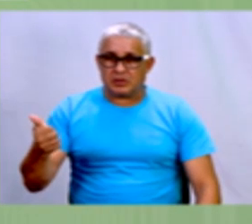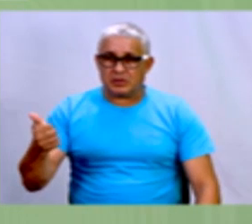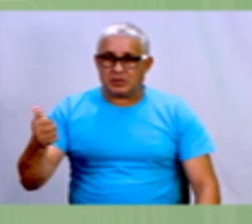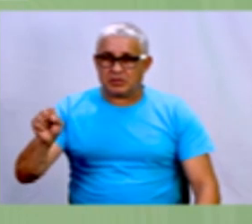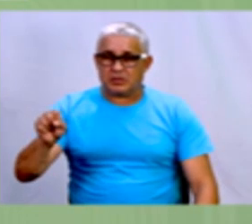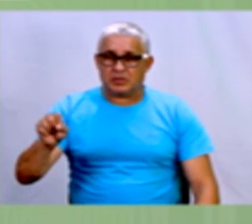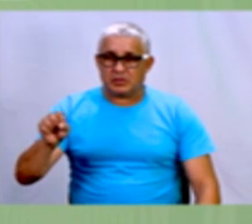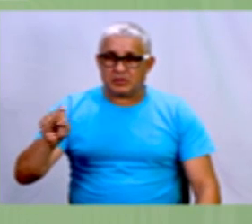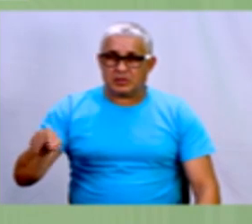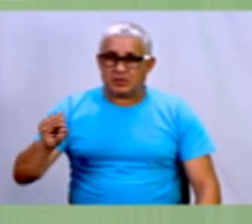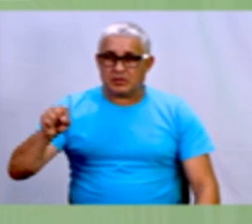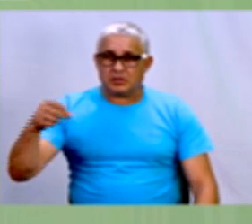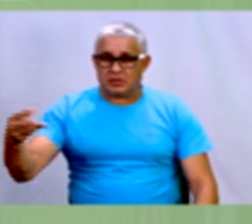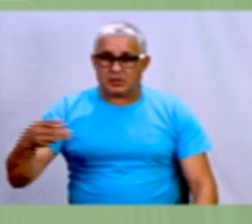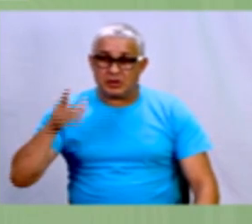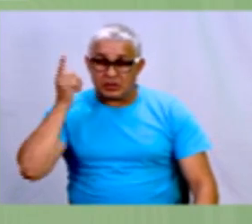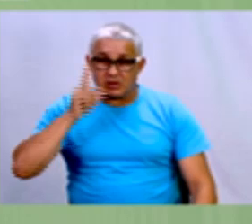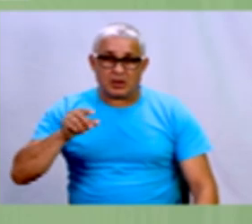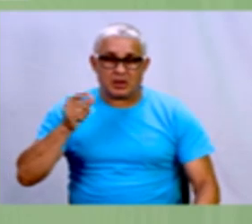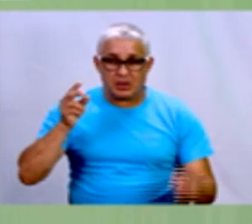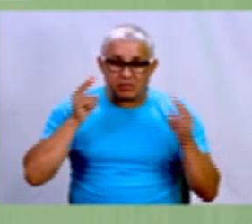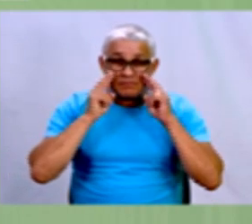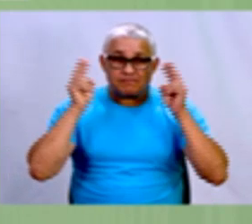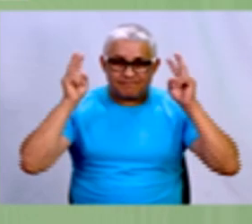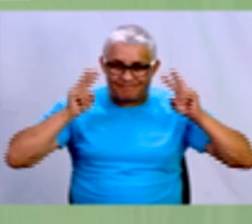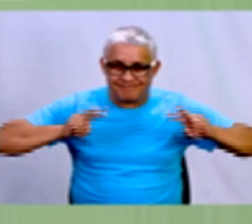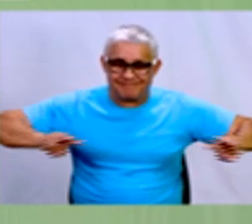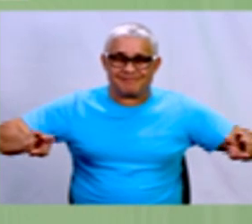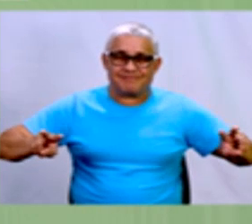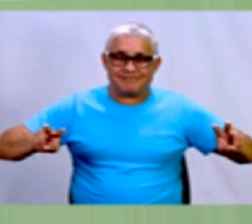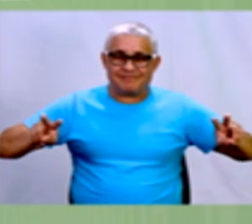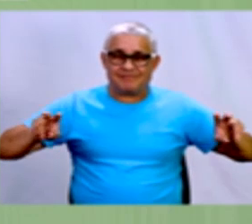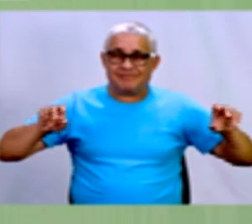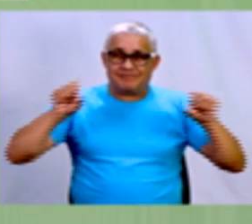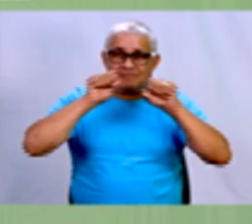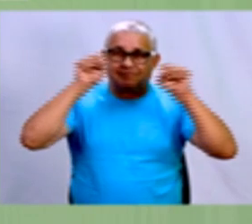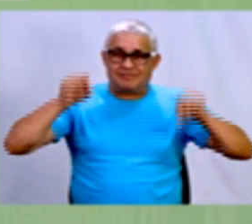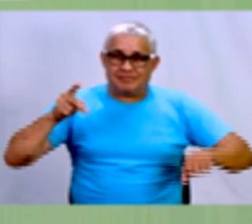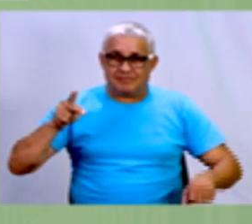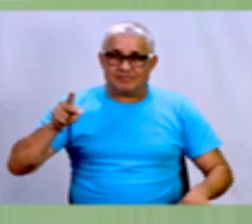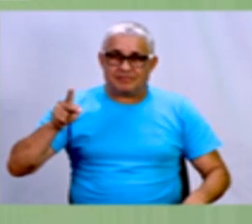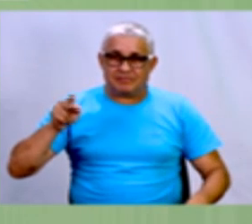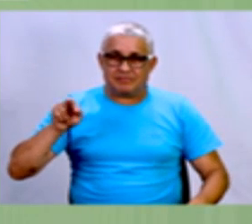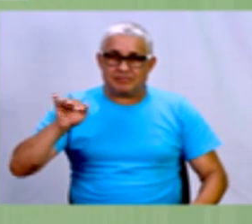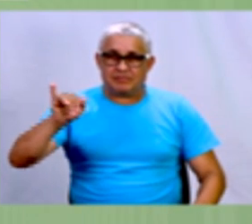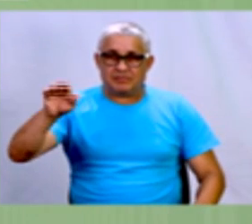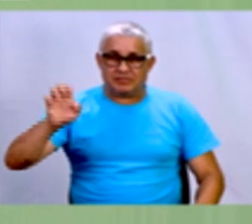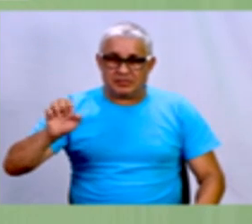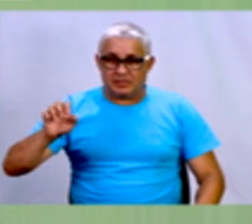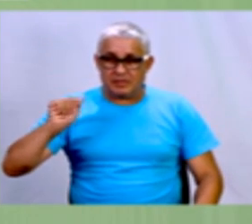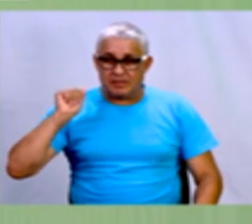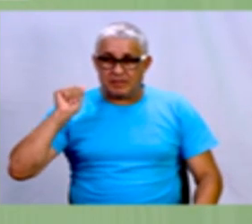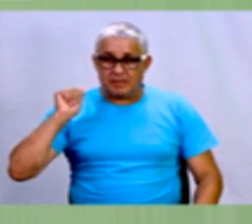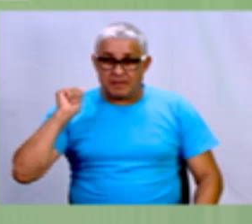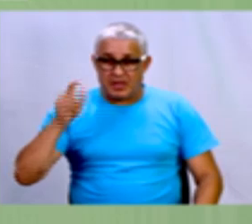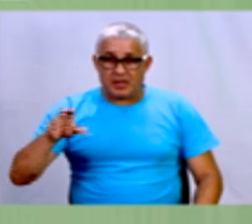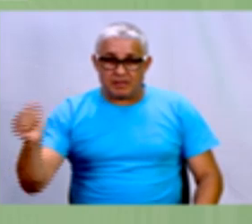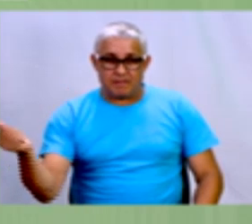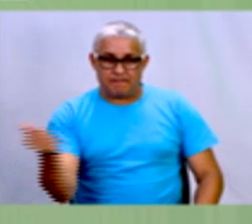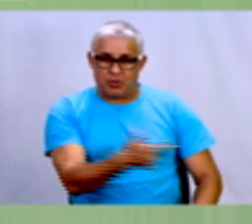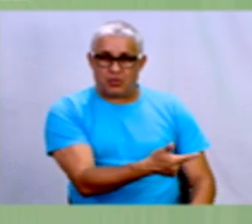2.618,83. Então, a gente consegue ver que pelo sistema da tabela Price, a gente acaba pagando um pouquinho mais de juros